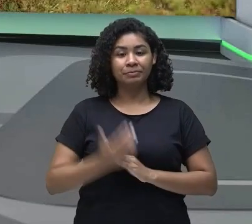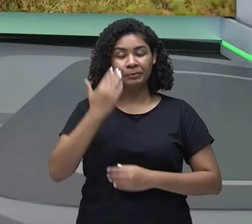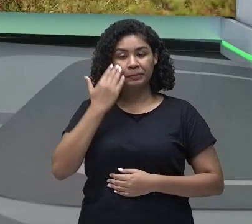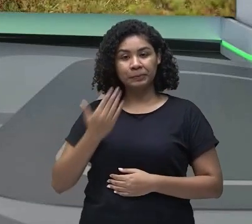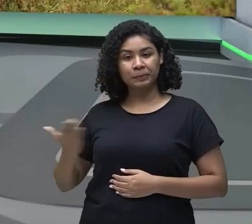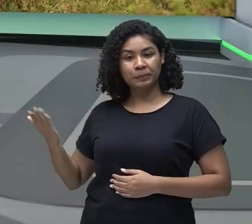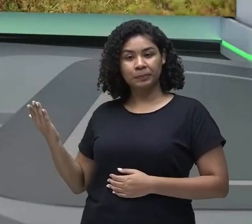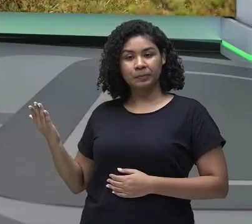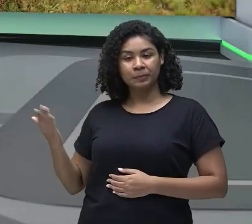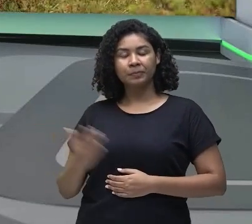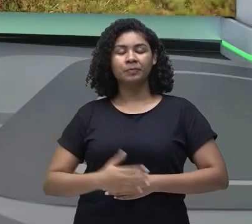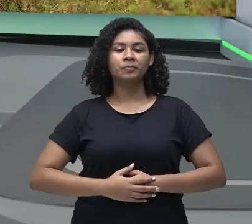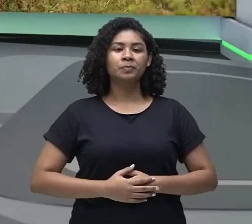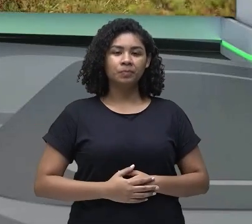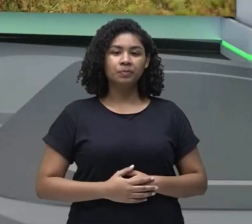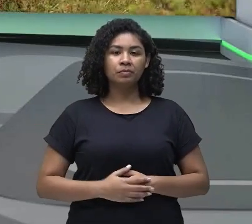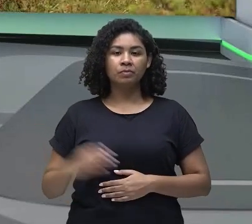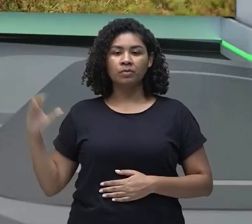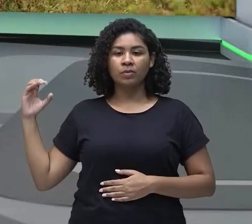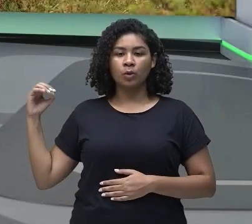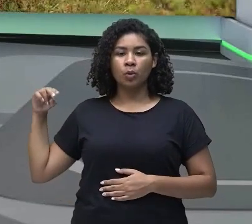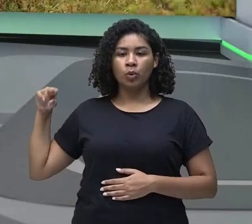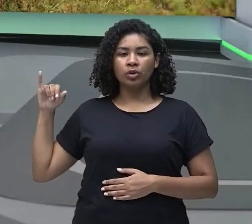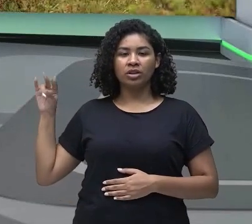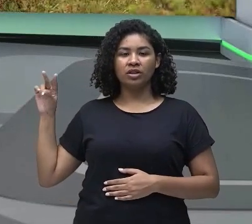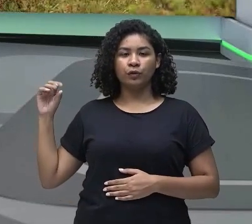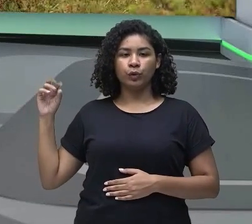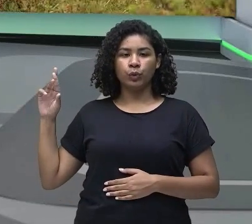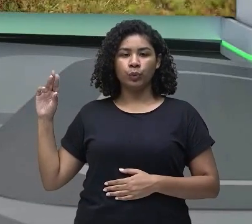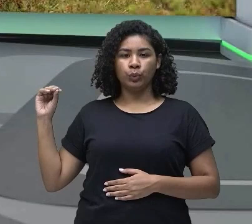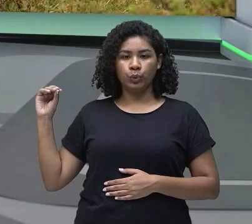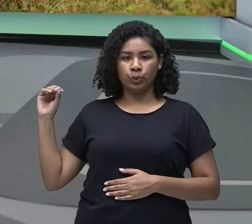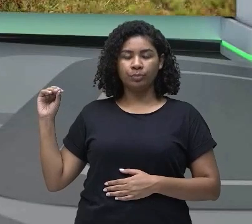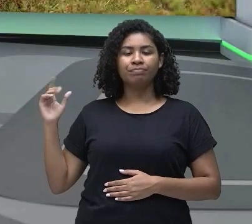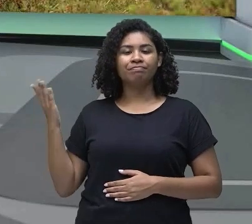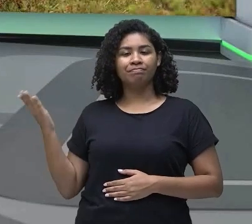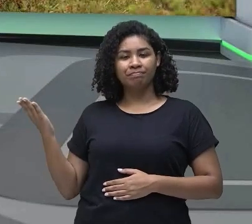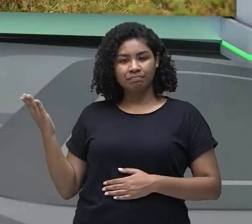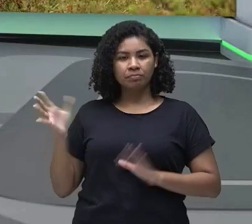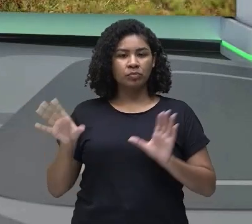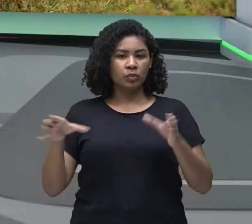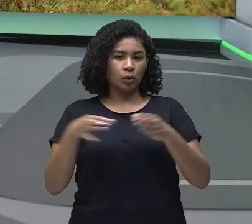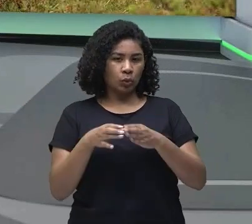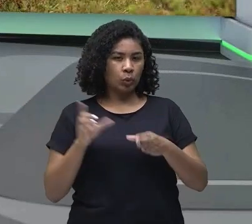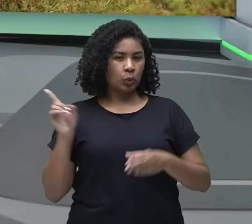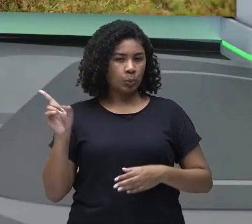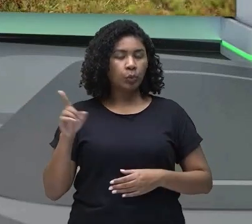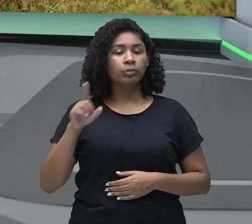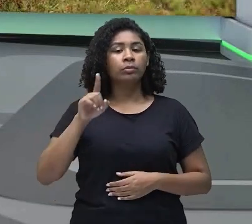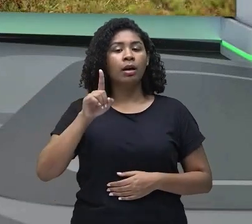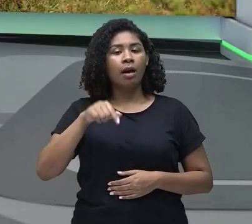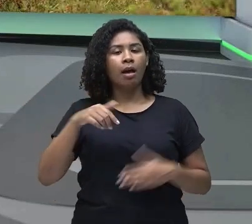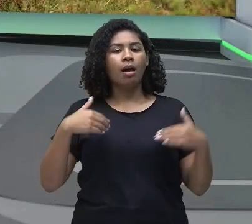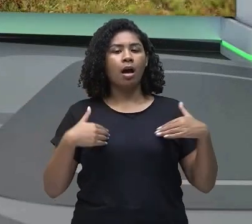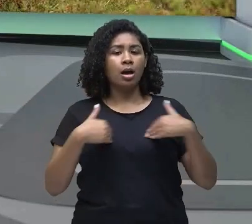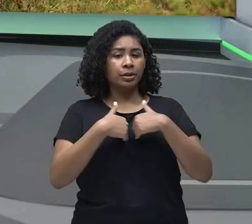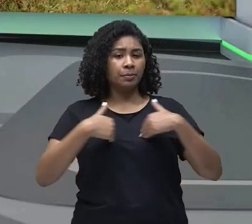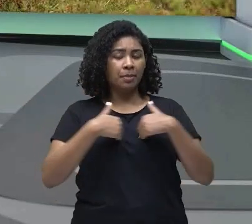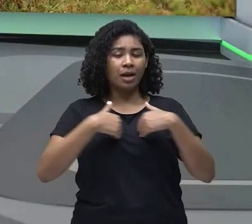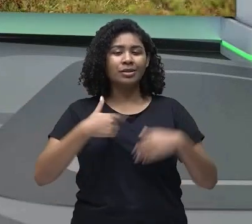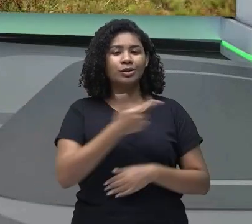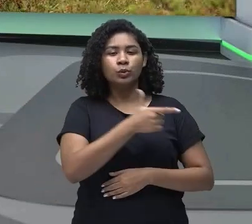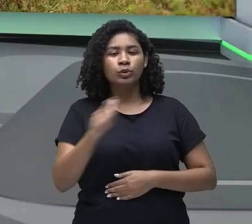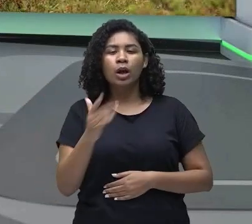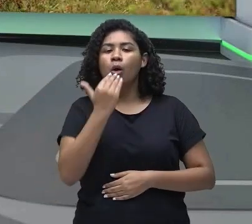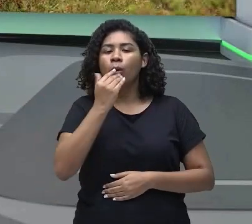nossa próxima classificação, a gente trouxe os seres onívoros. Os seres onívoros são animais que não têm uma